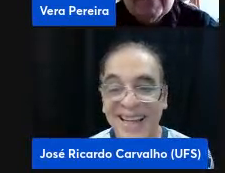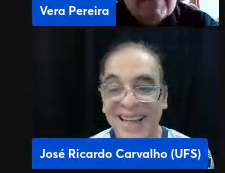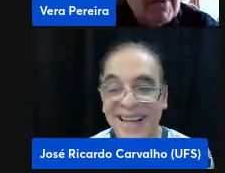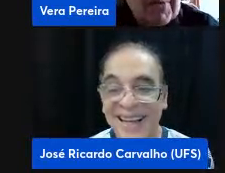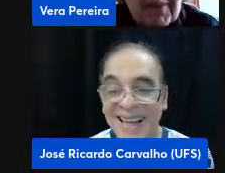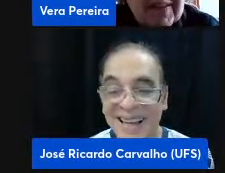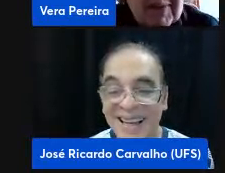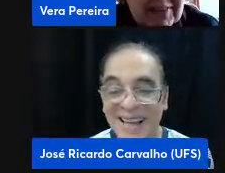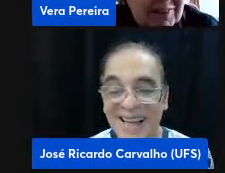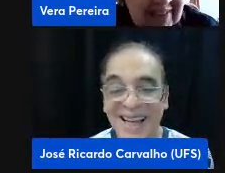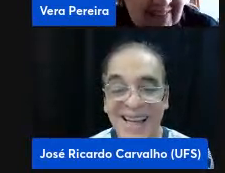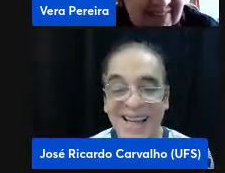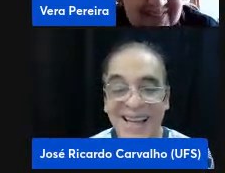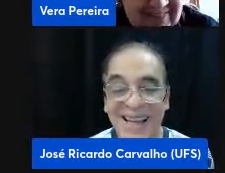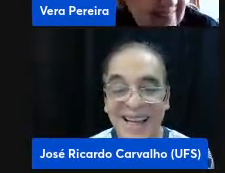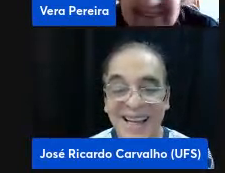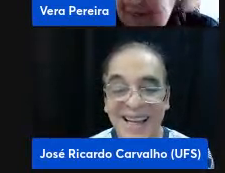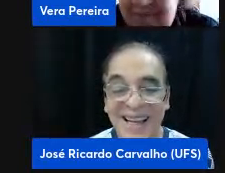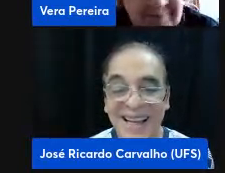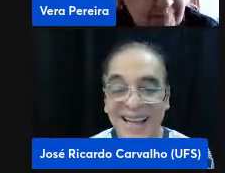Não estamos ouvindo, Ângela.